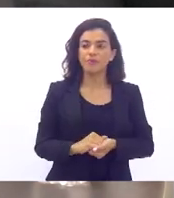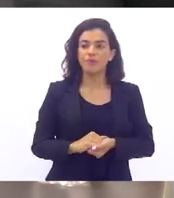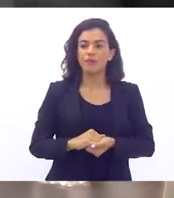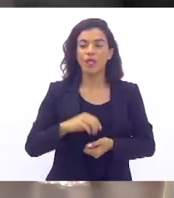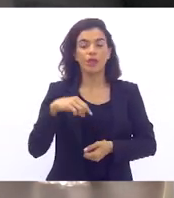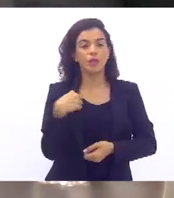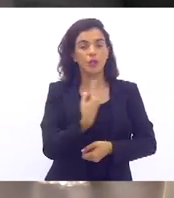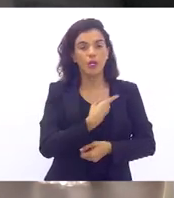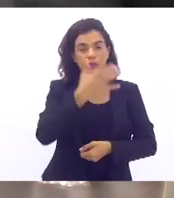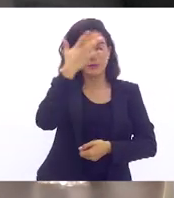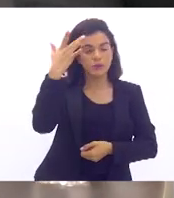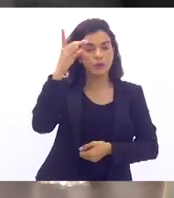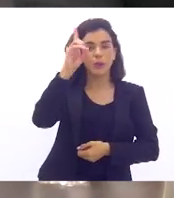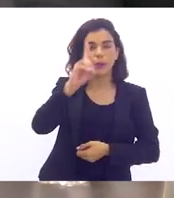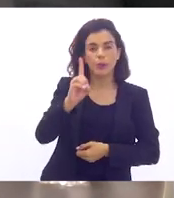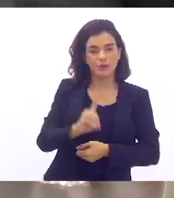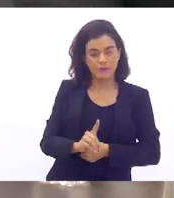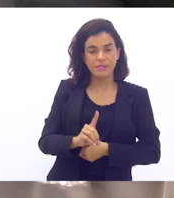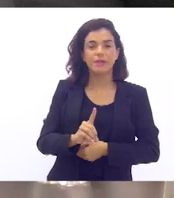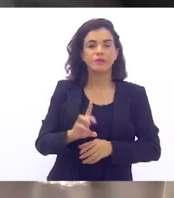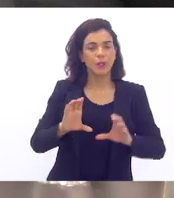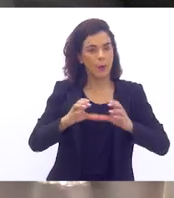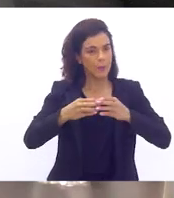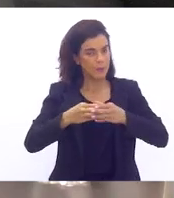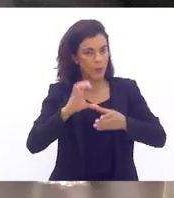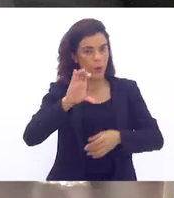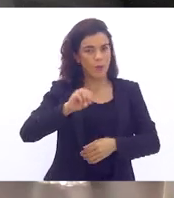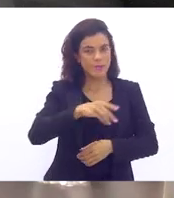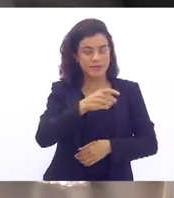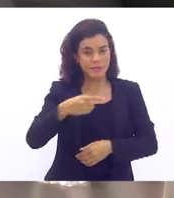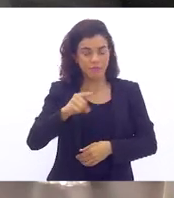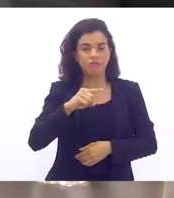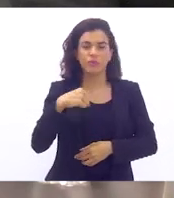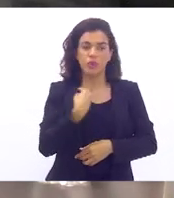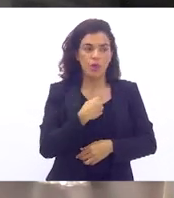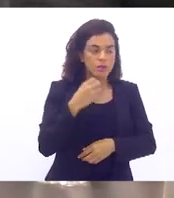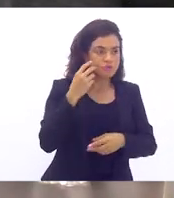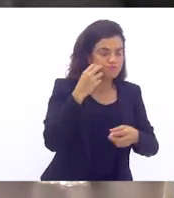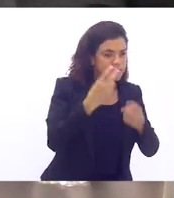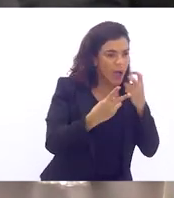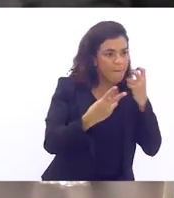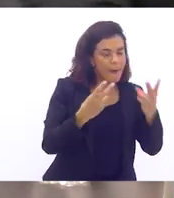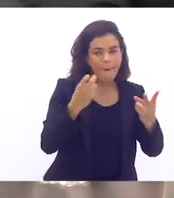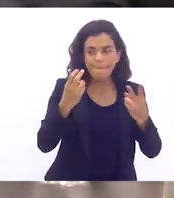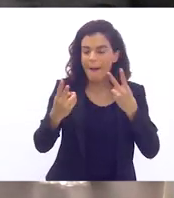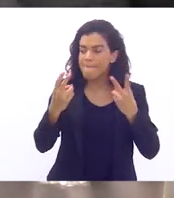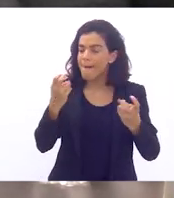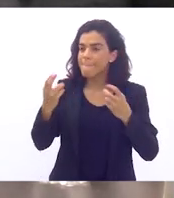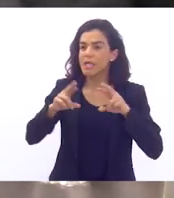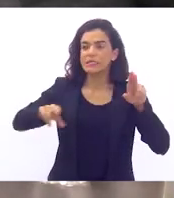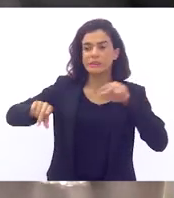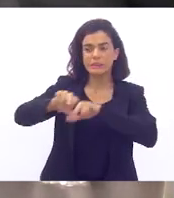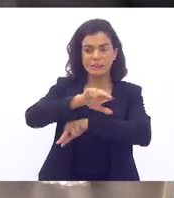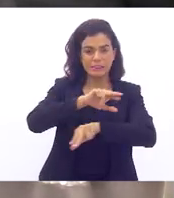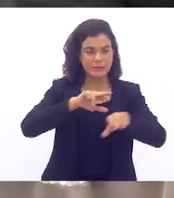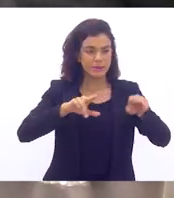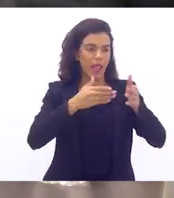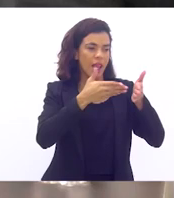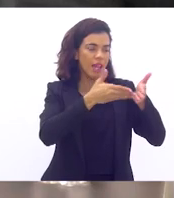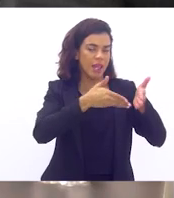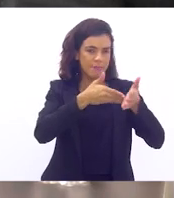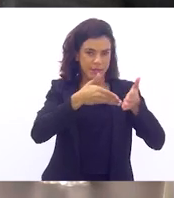na comissão da pessoa com deficiência nós vivemos muitas realidades diferentes as suas limitações